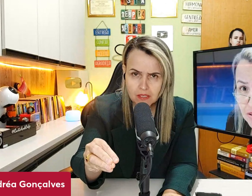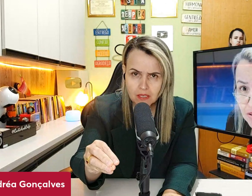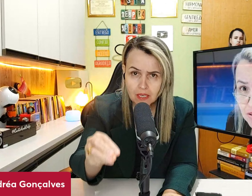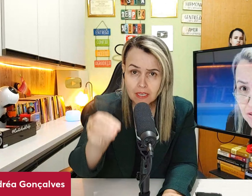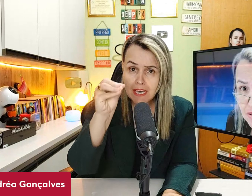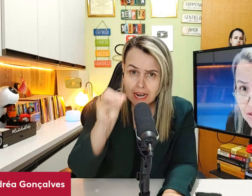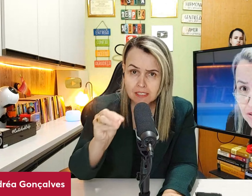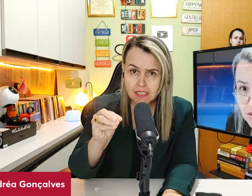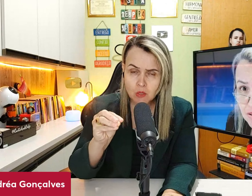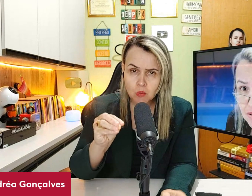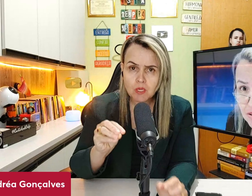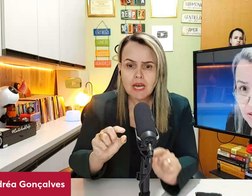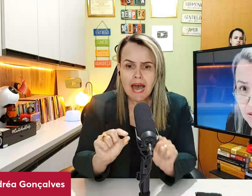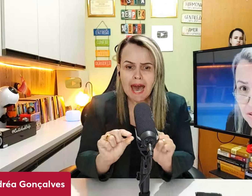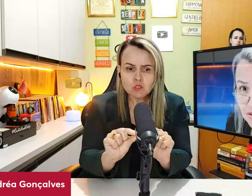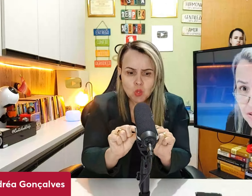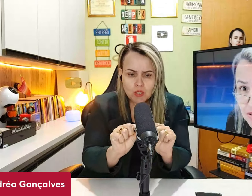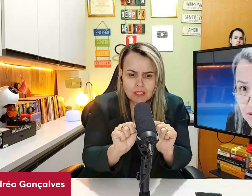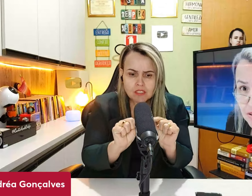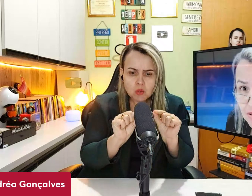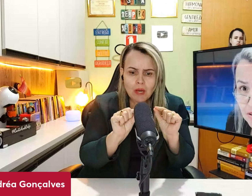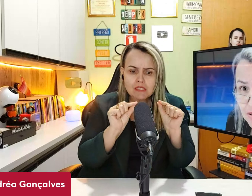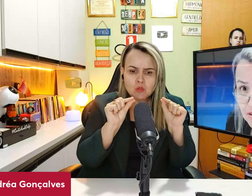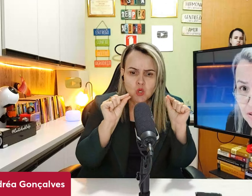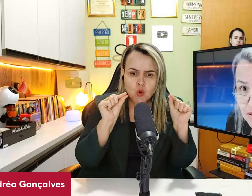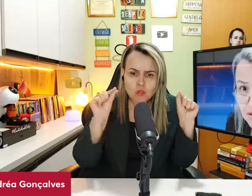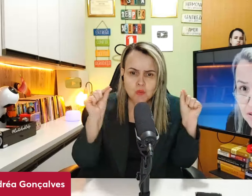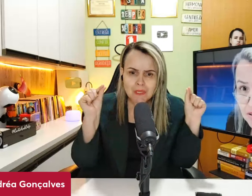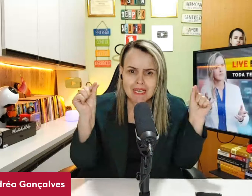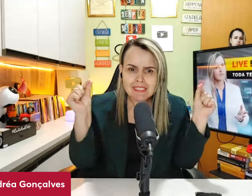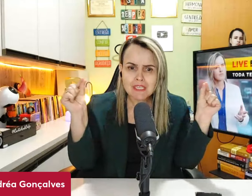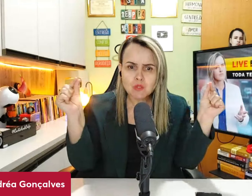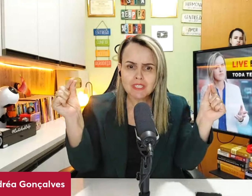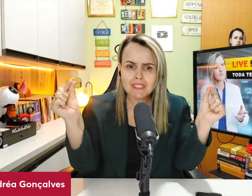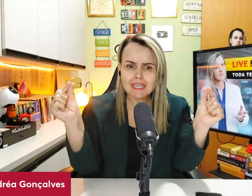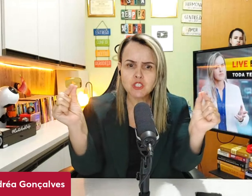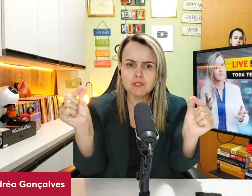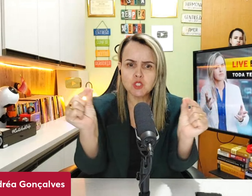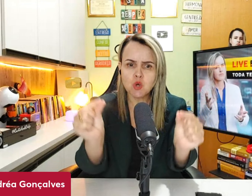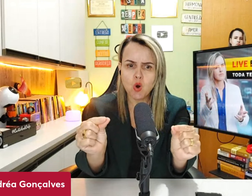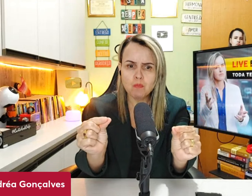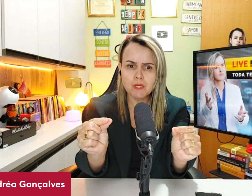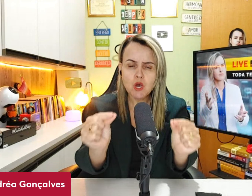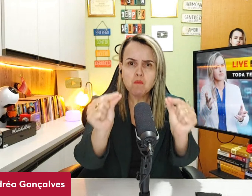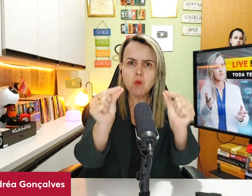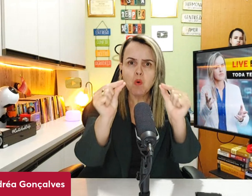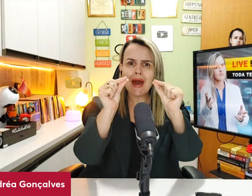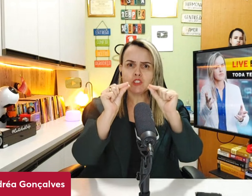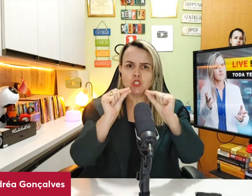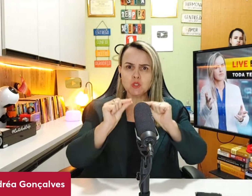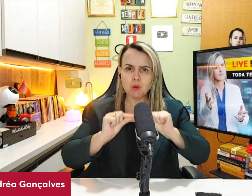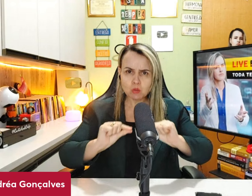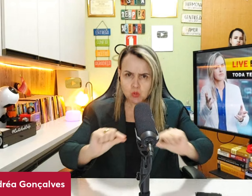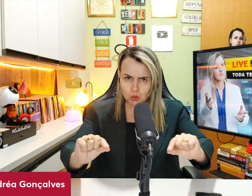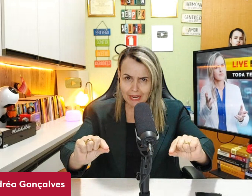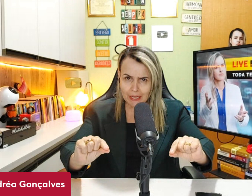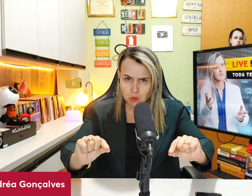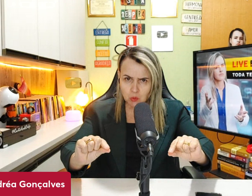em relação a todas situação de conspiração de tentativa de golpe por parte